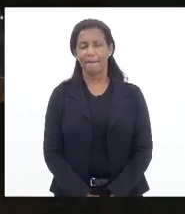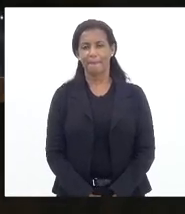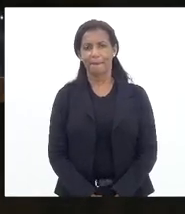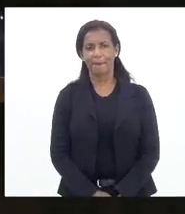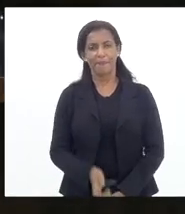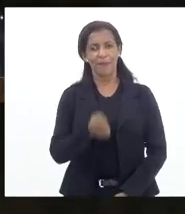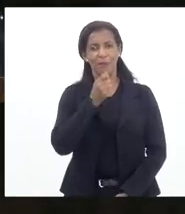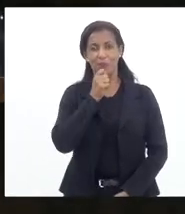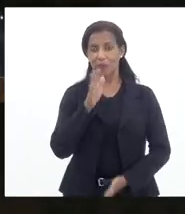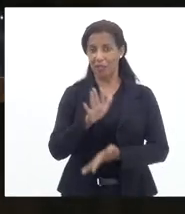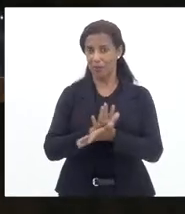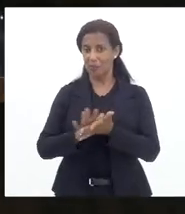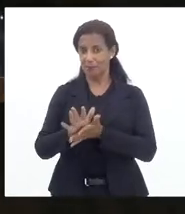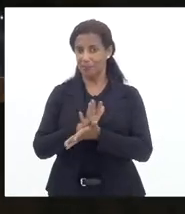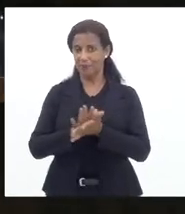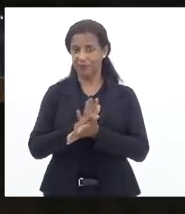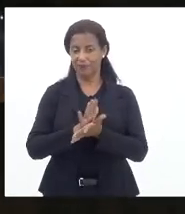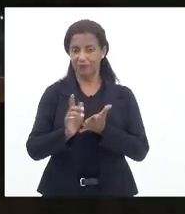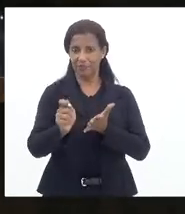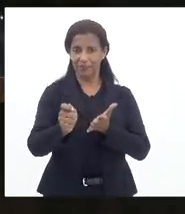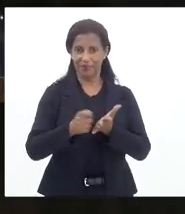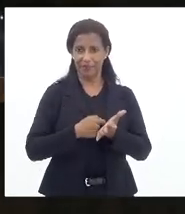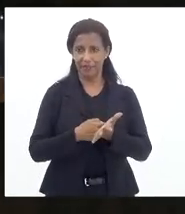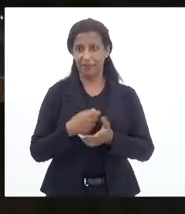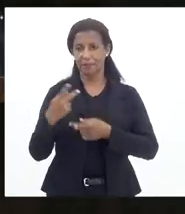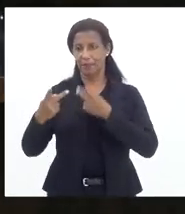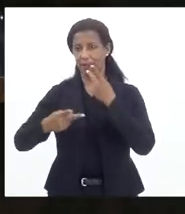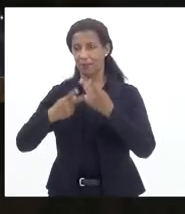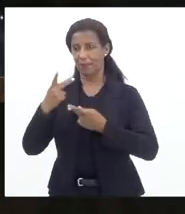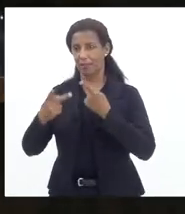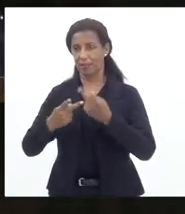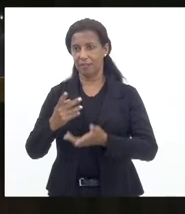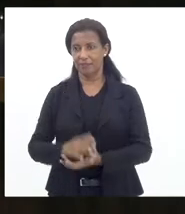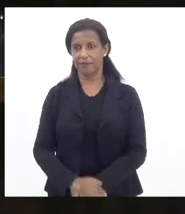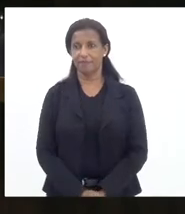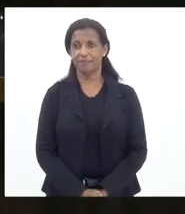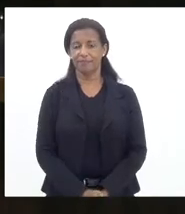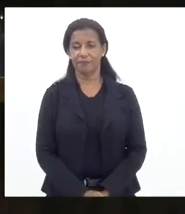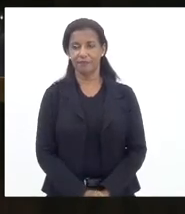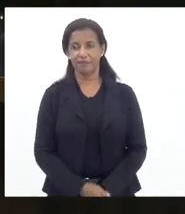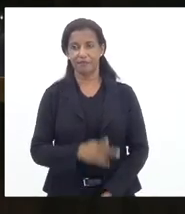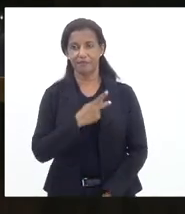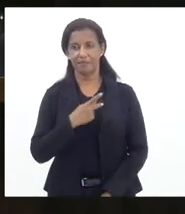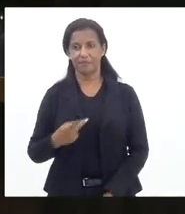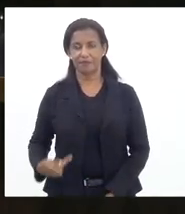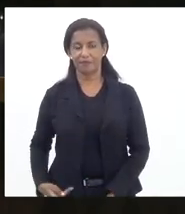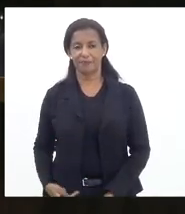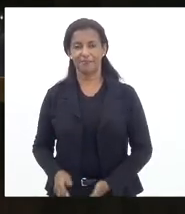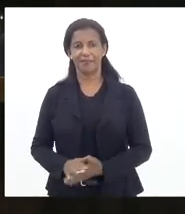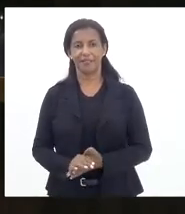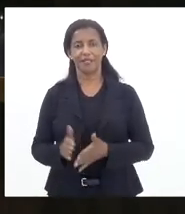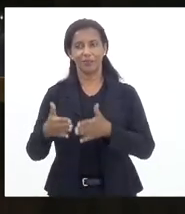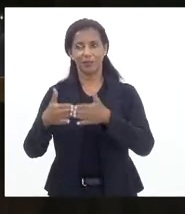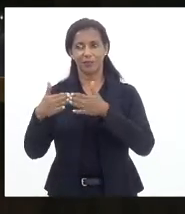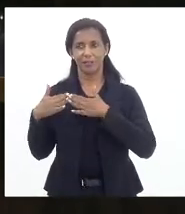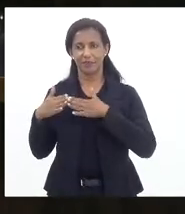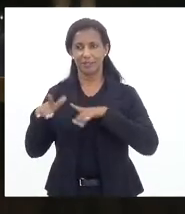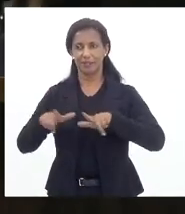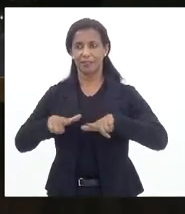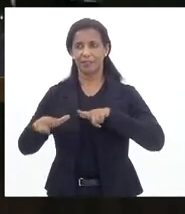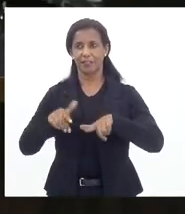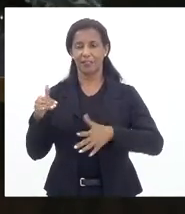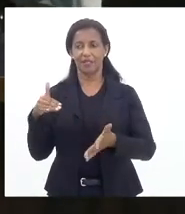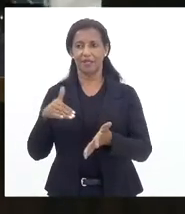e não havendo mais escrito para falar a presidência suspende os trabalhos